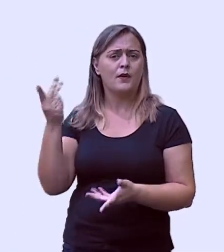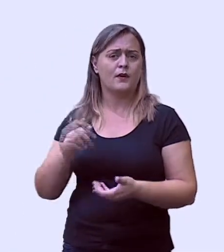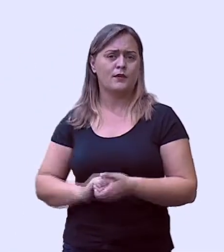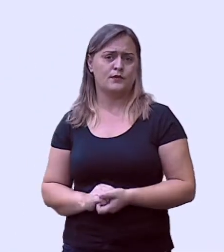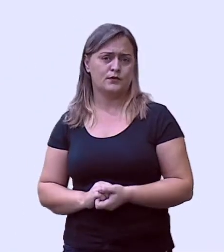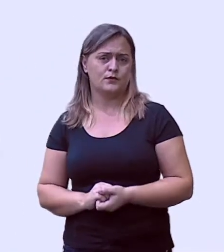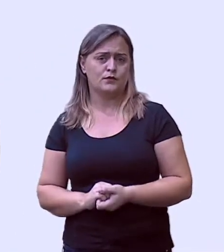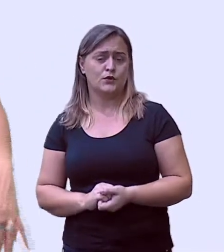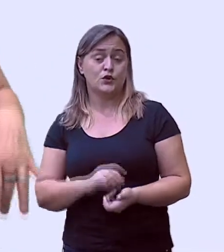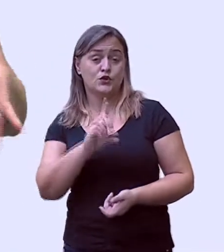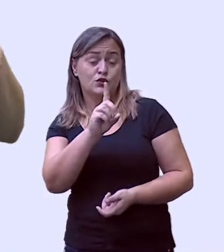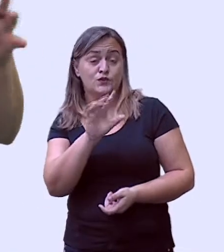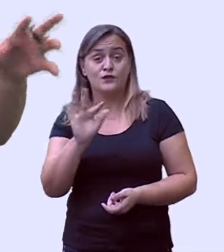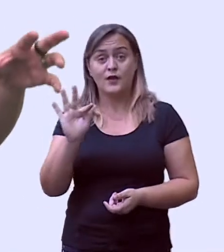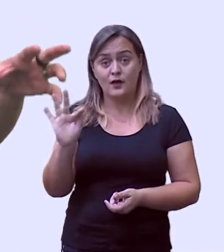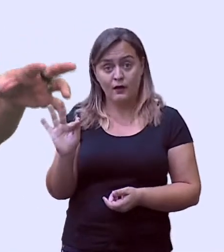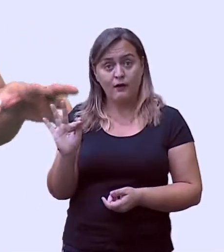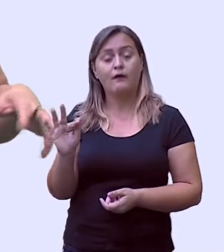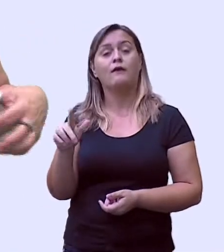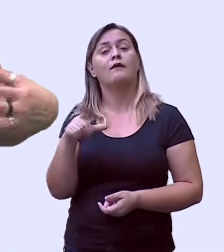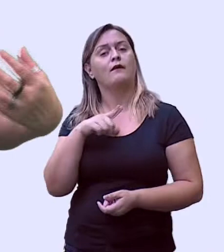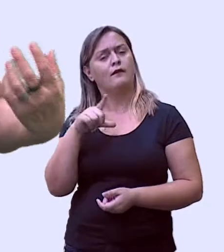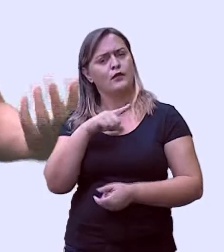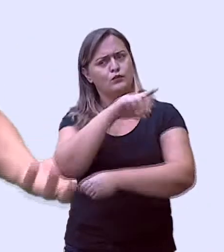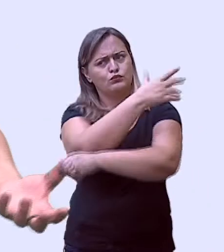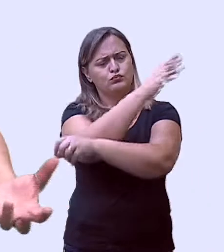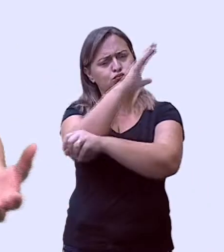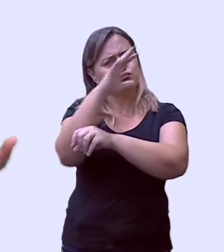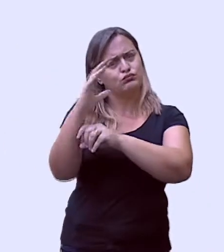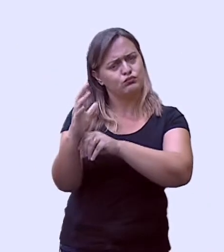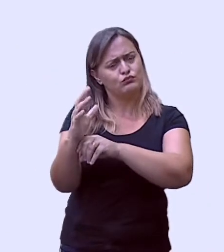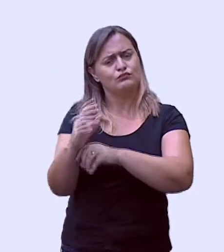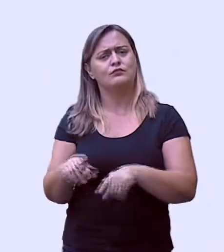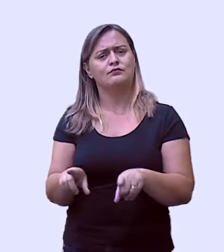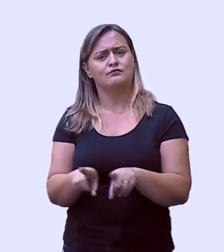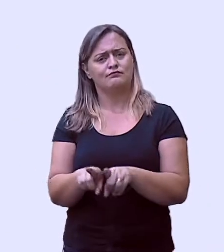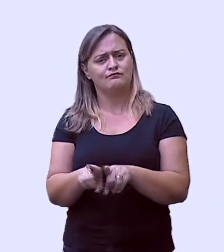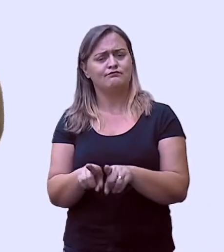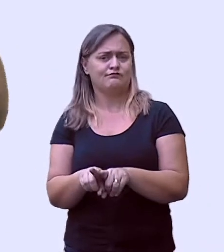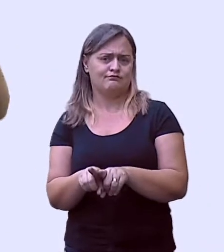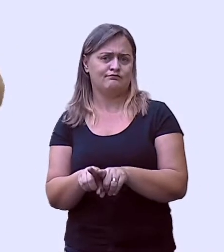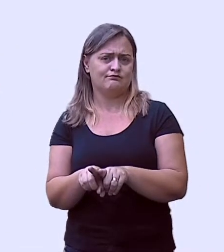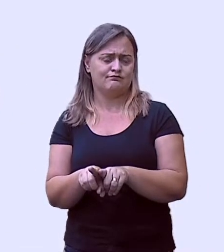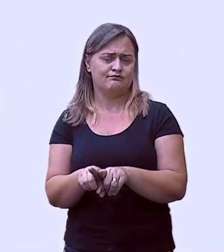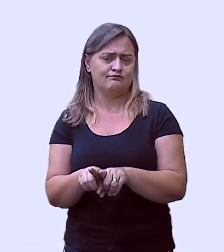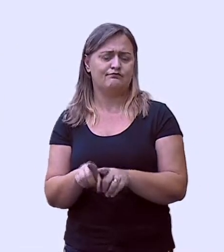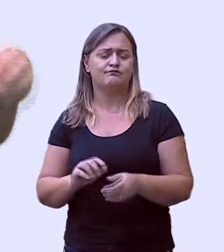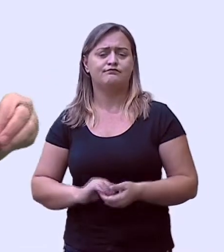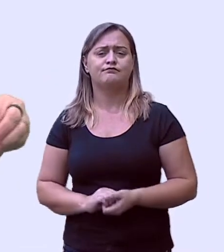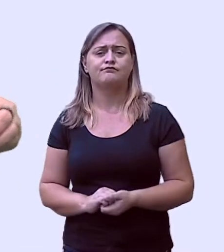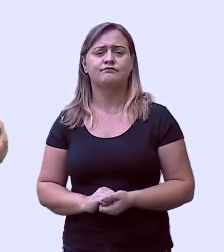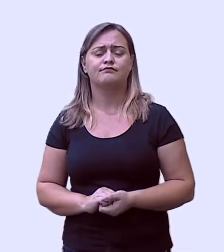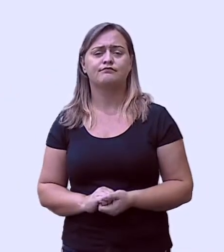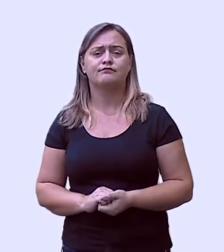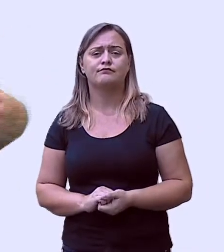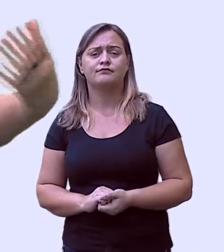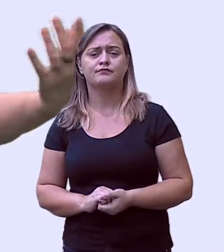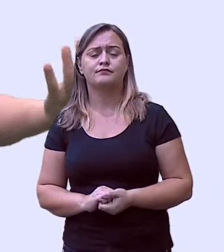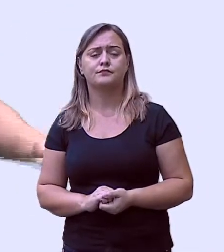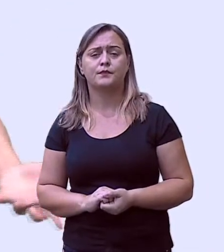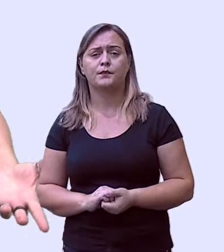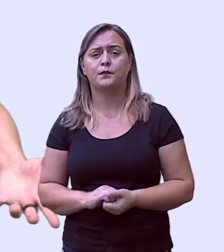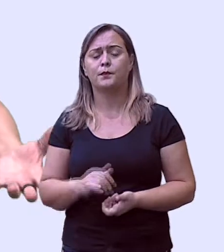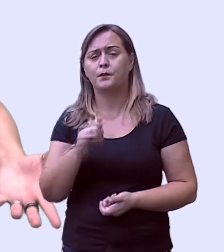Distrito Federal. E alguns encraves, terrenos ou territórios dentro de outros,